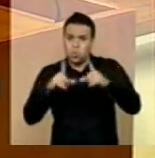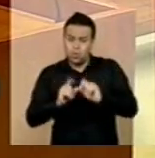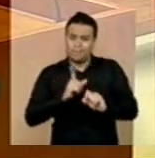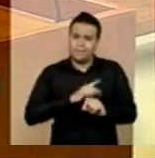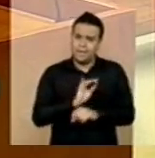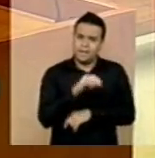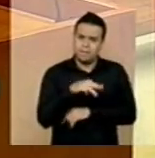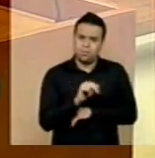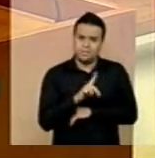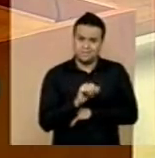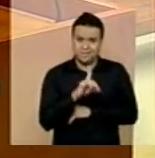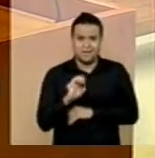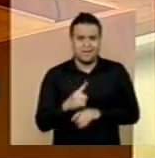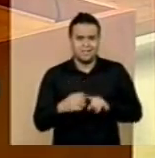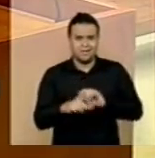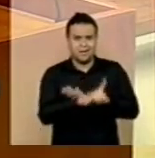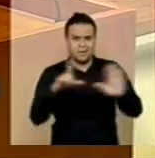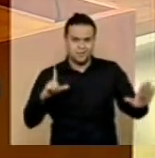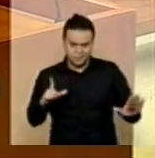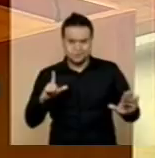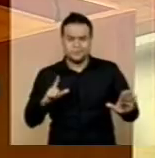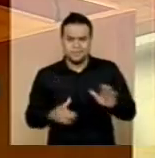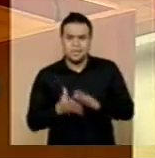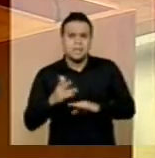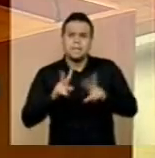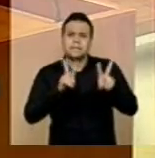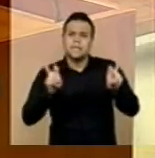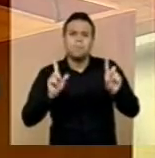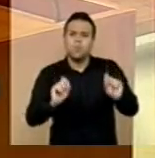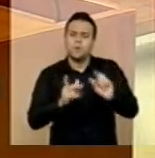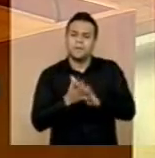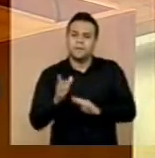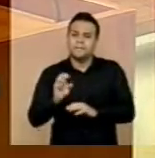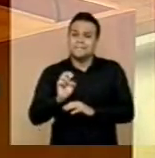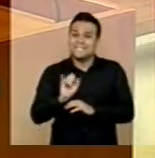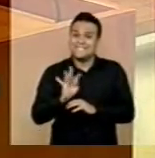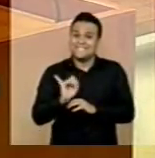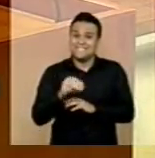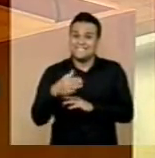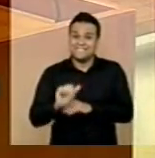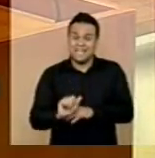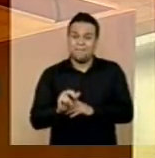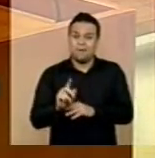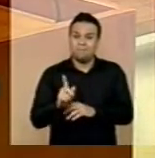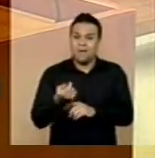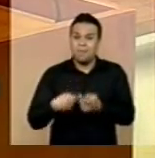imunidades. Num momento posterior, estaremos falando sobre o quê? Sistema remuneratório, sistema eleitoral,